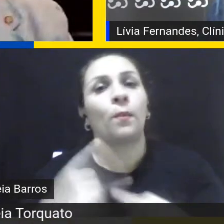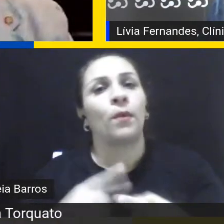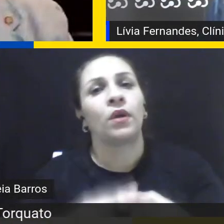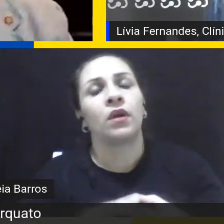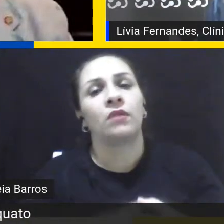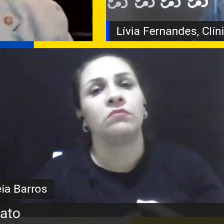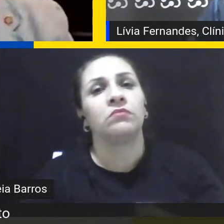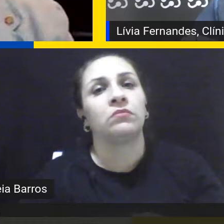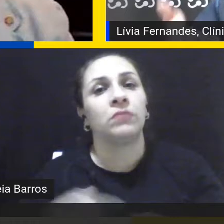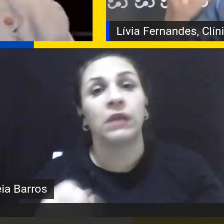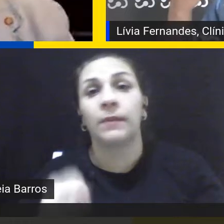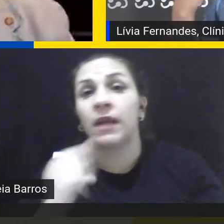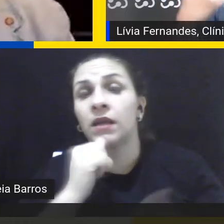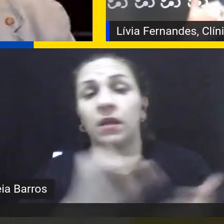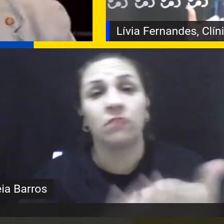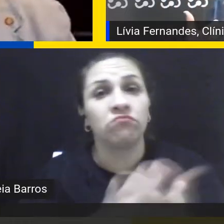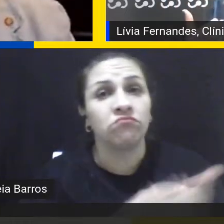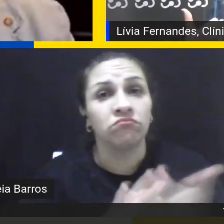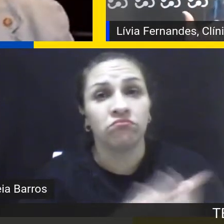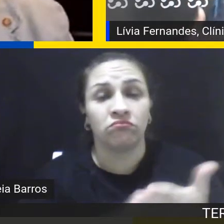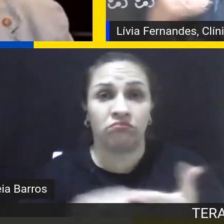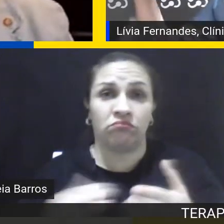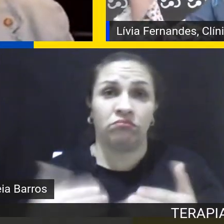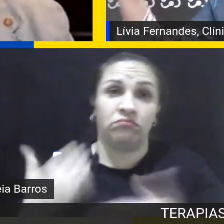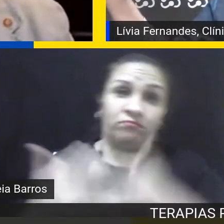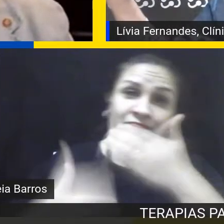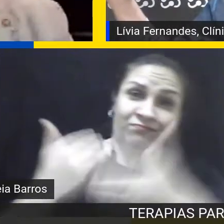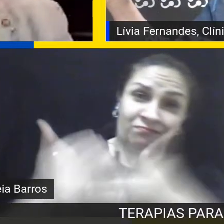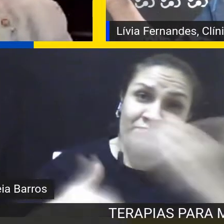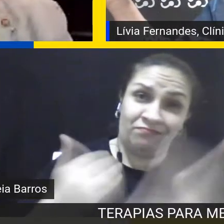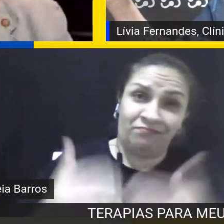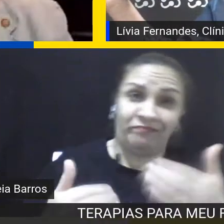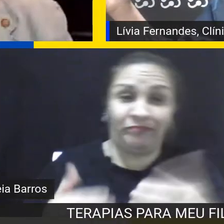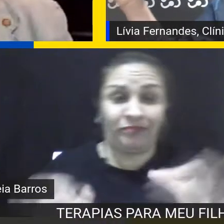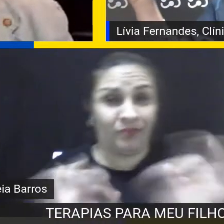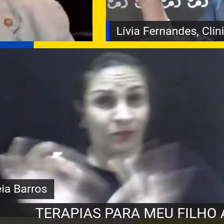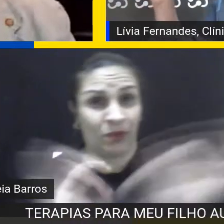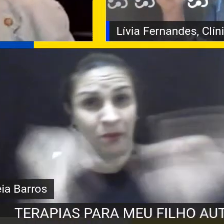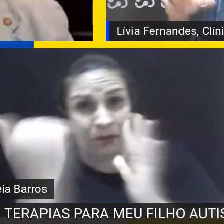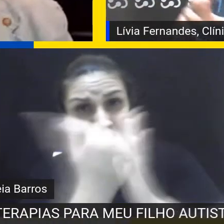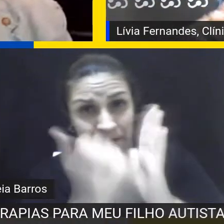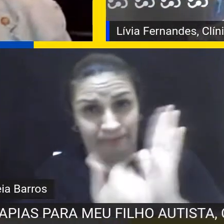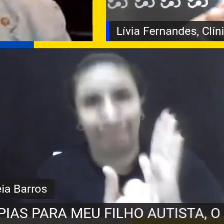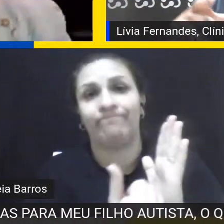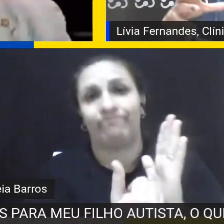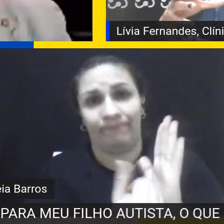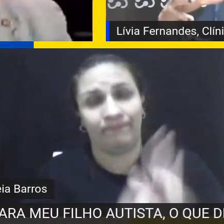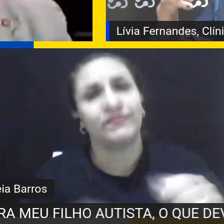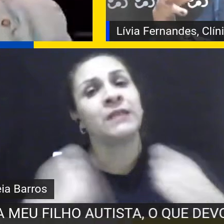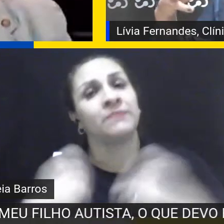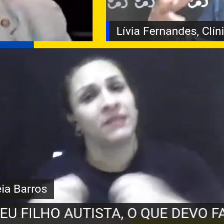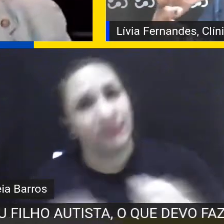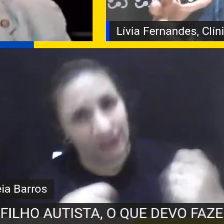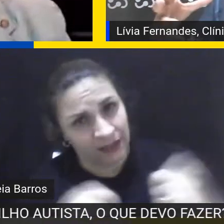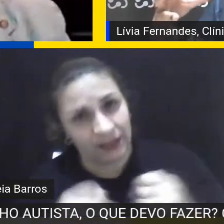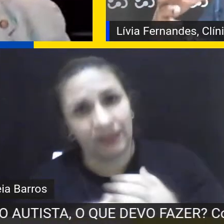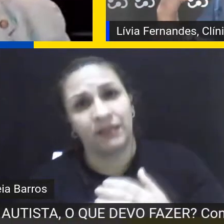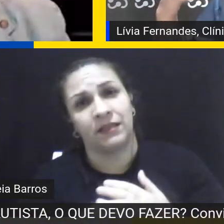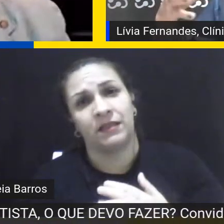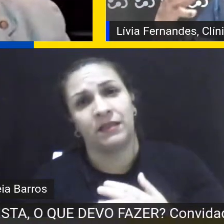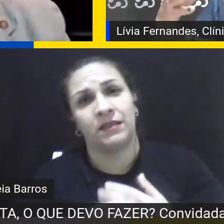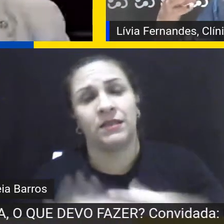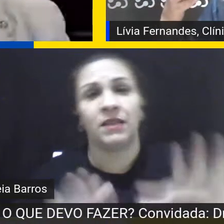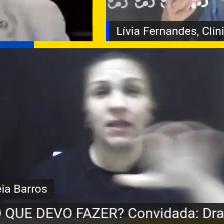gente não trazer processos para o plano de tratamento. Então, a gente precisa equilibrar